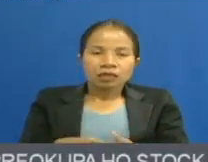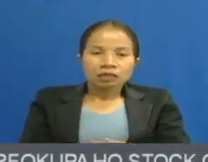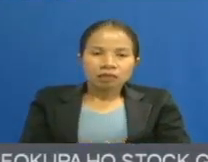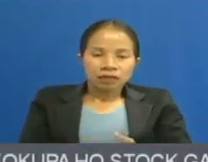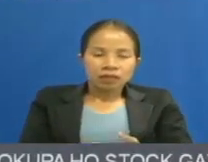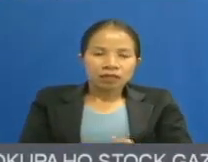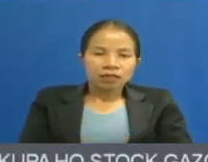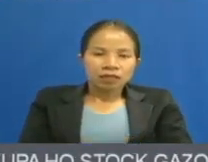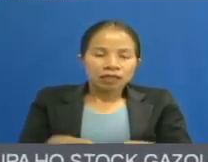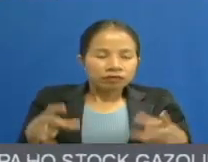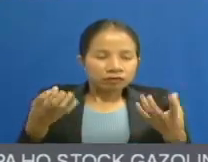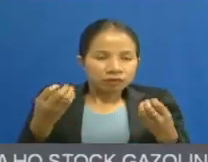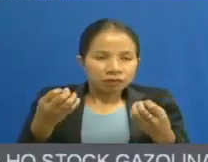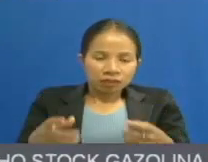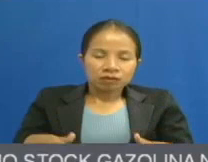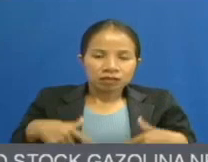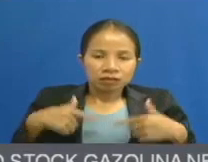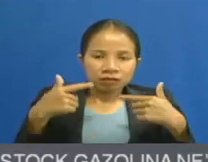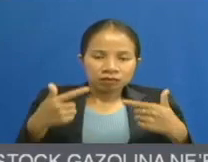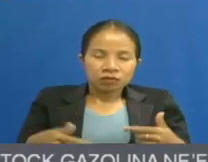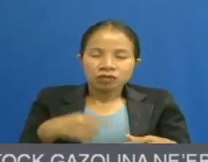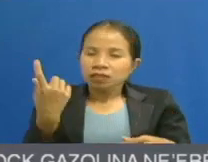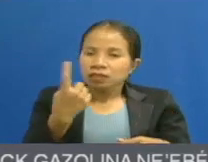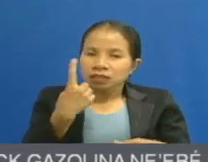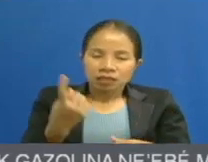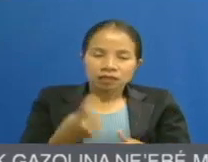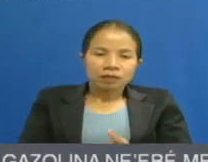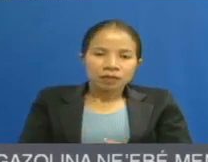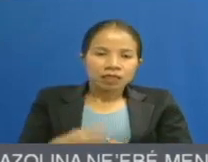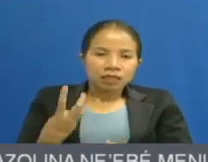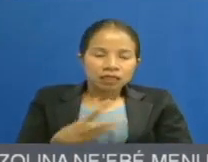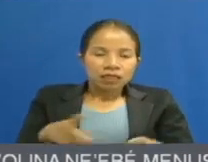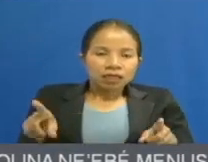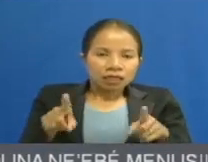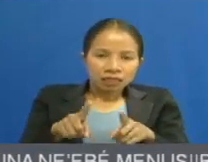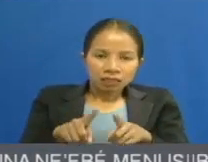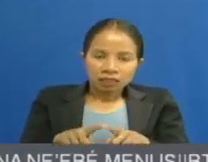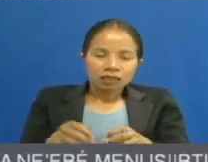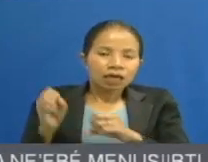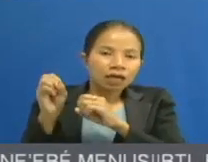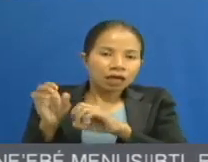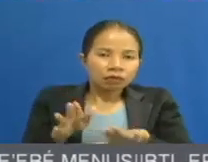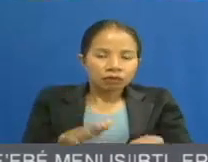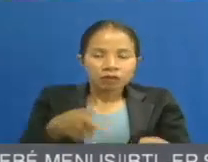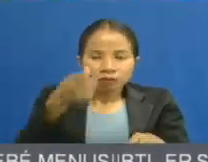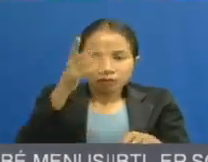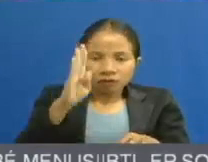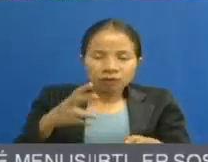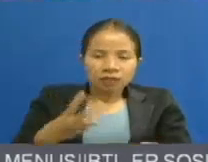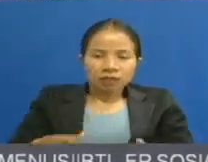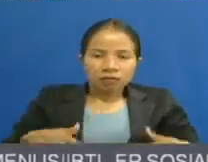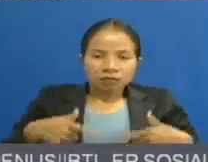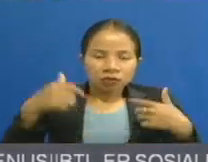Moris. Ko di talabara ita ne sanduru ses di Maroma ki ita ni Moris. Ia ita